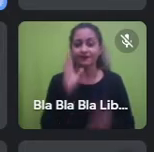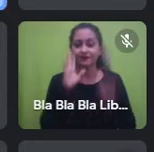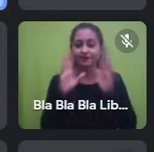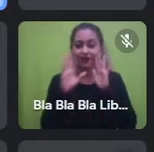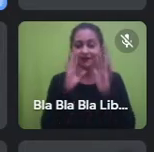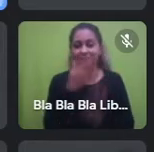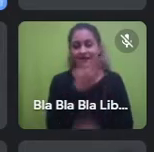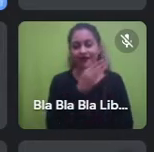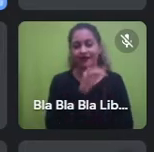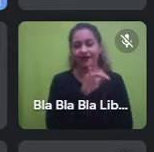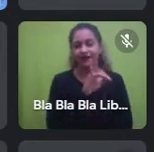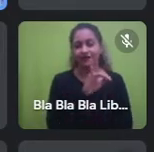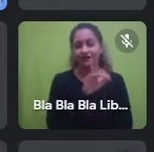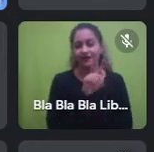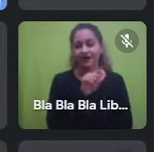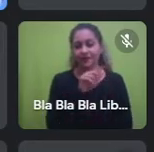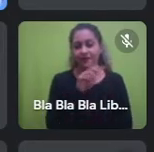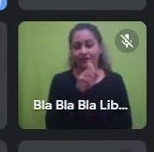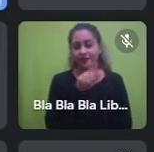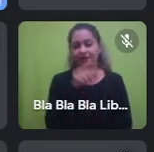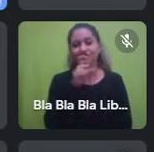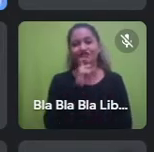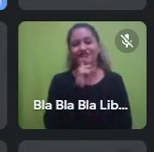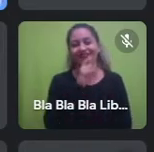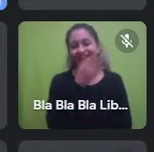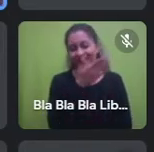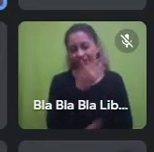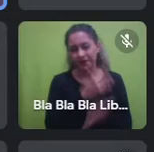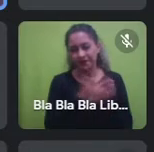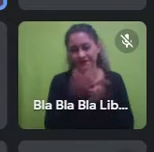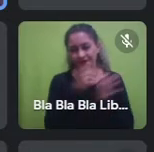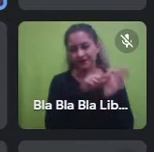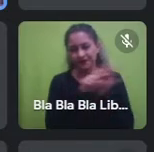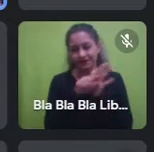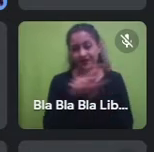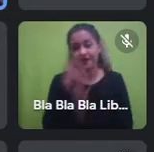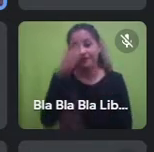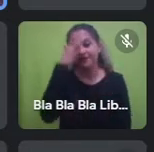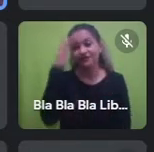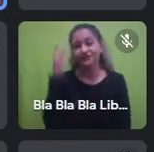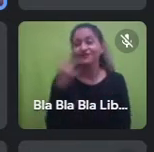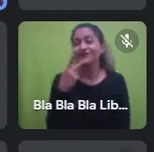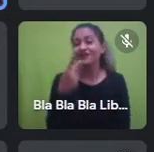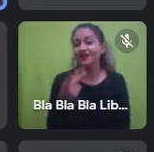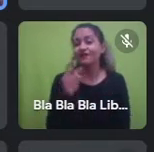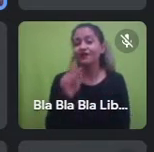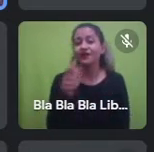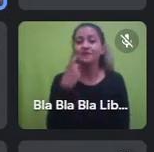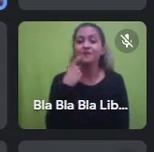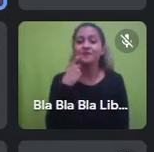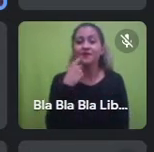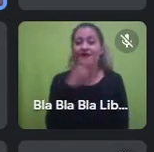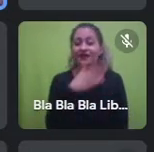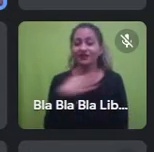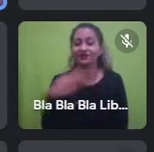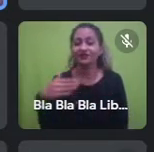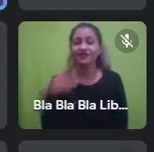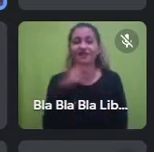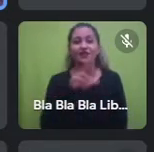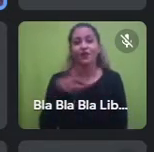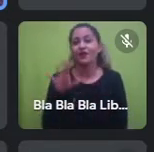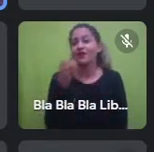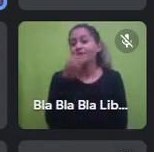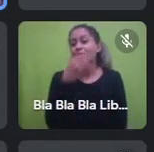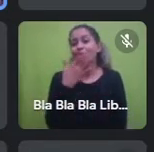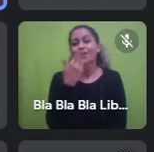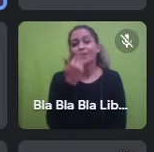Gelado, logo quando nós começamos, as pessoas diziam que o peixe de lá não era muito bom para comer, porque